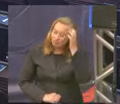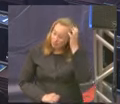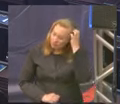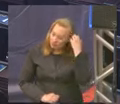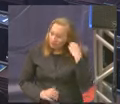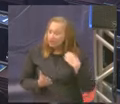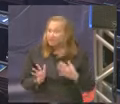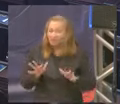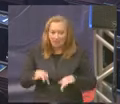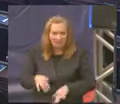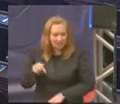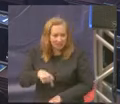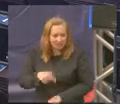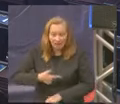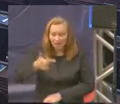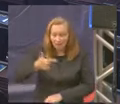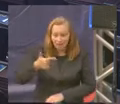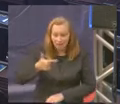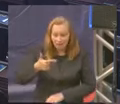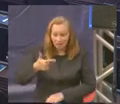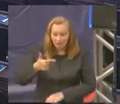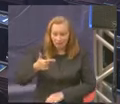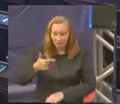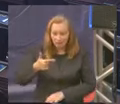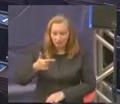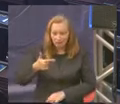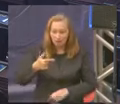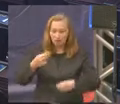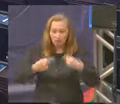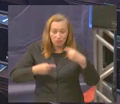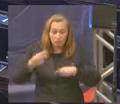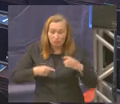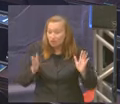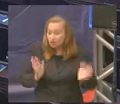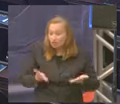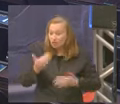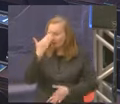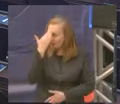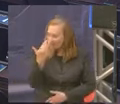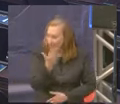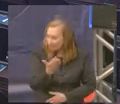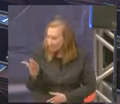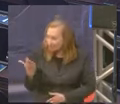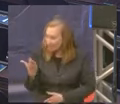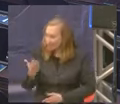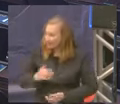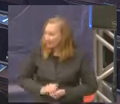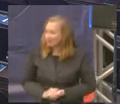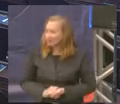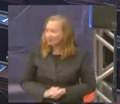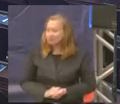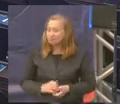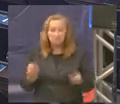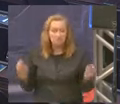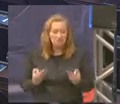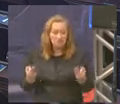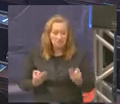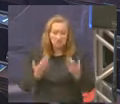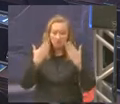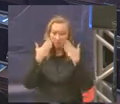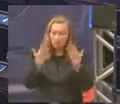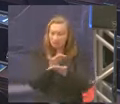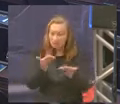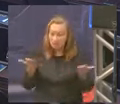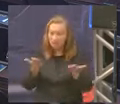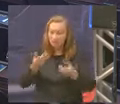Gente, encerramos aqui então a segunda rodada de debates de hoje. Eu queria agradecer aos nossos panelistas pelas excelentes apresentações,